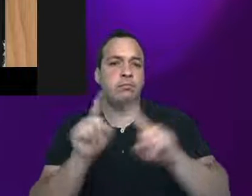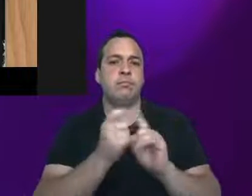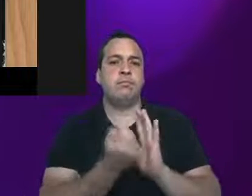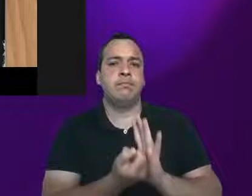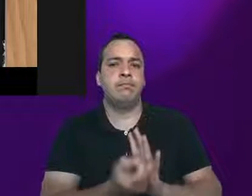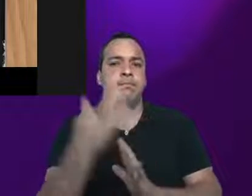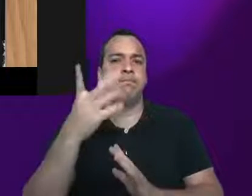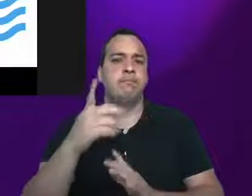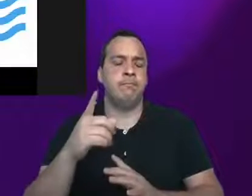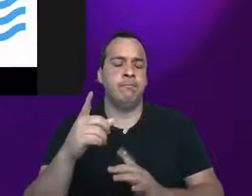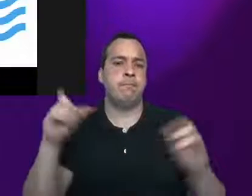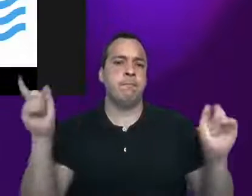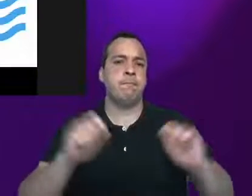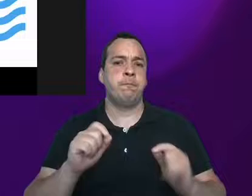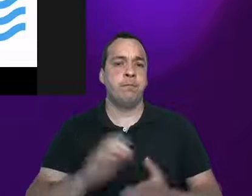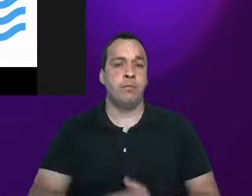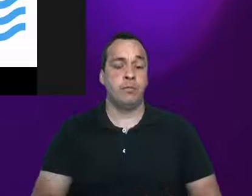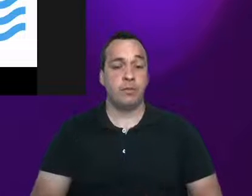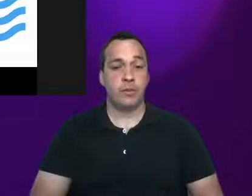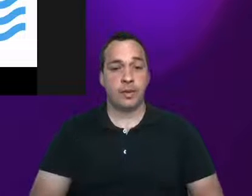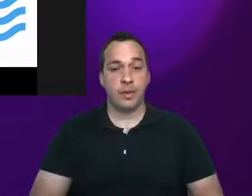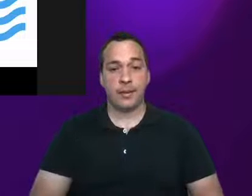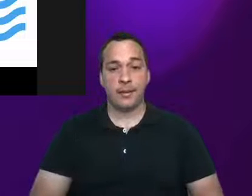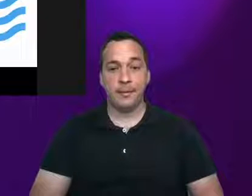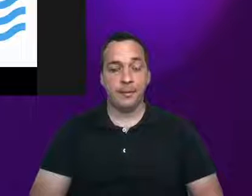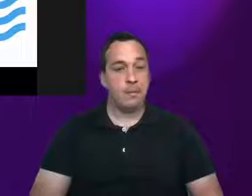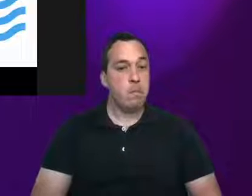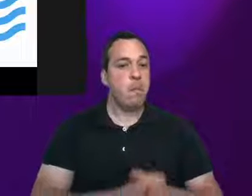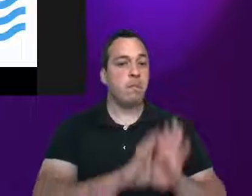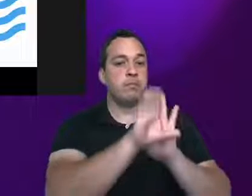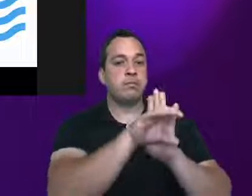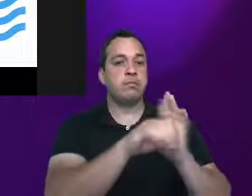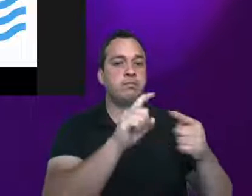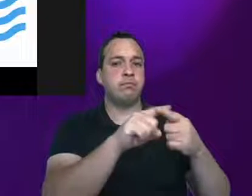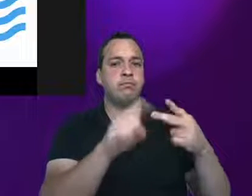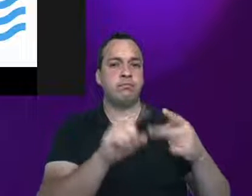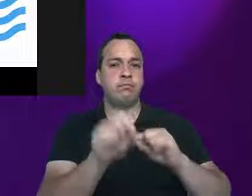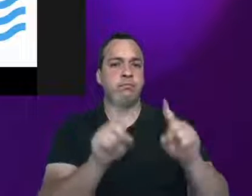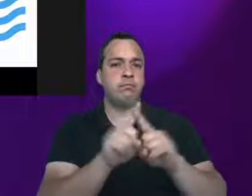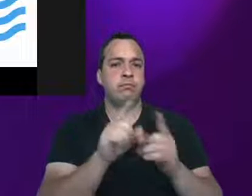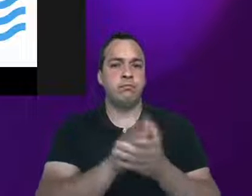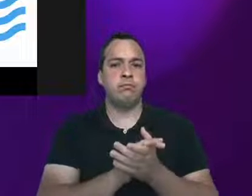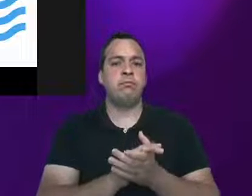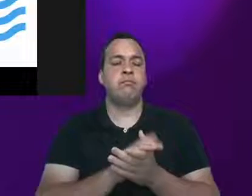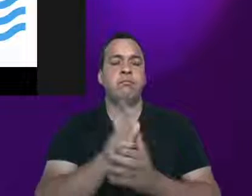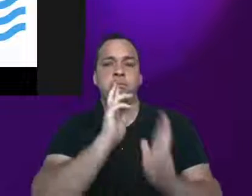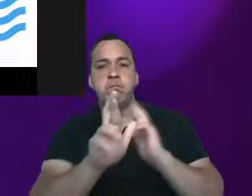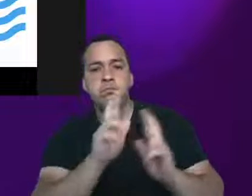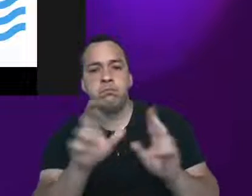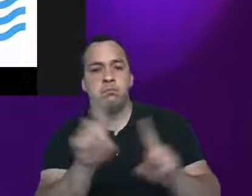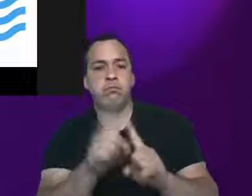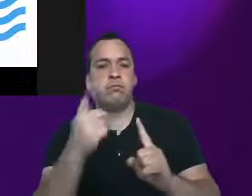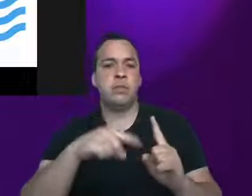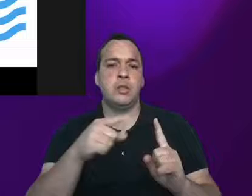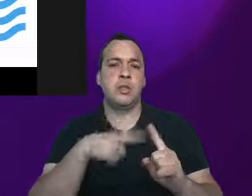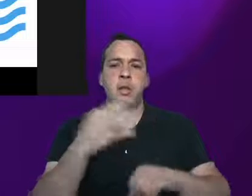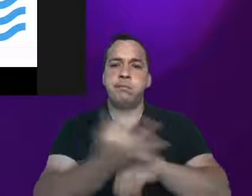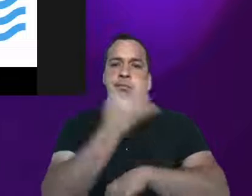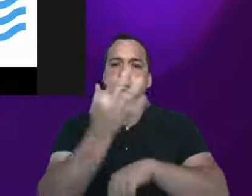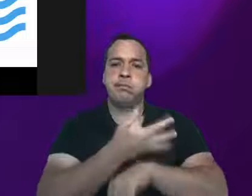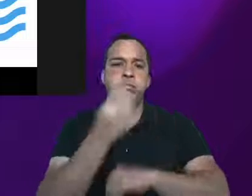estabelecida. Então, dois conceitos são interessantes, né? A da fluido-responsividade e da fluido-tolerância. O que é